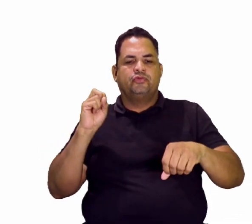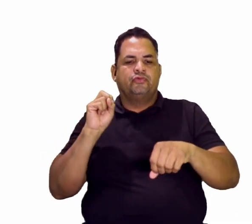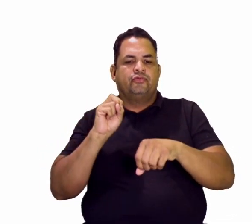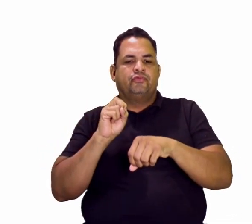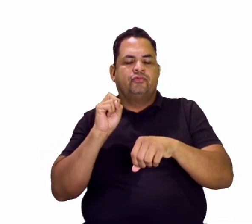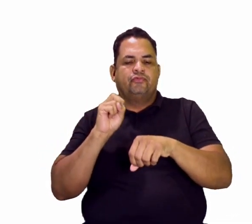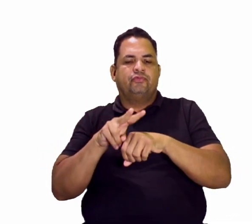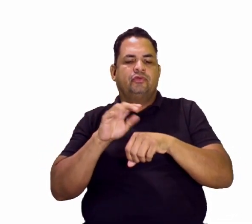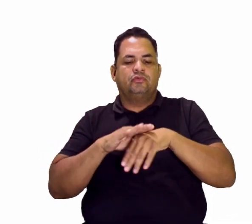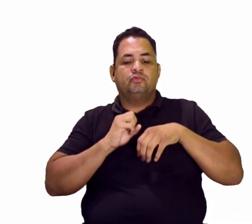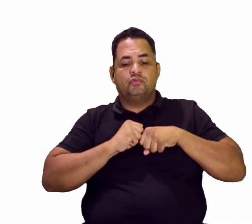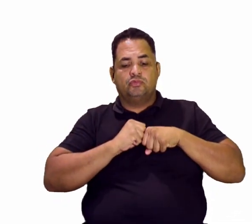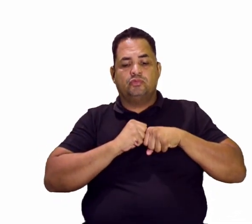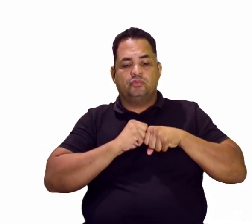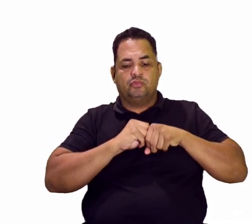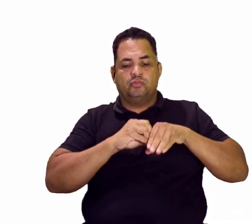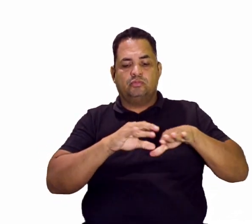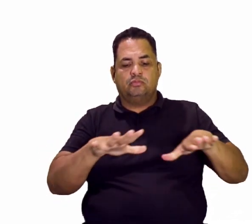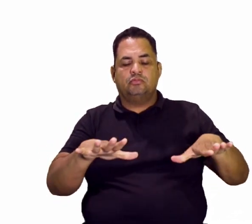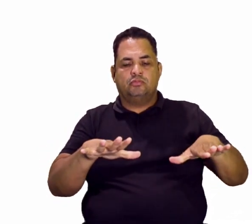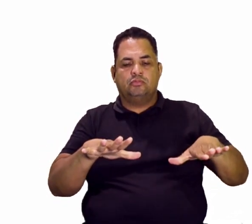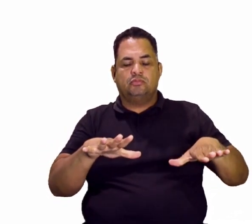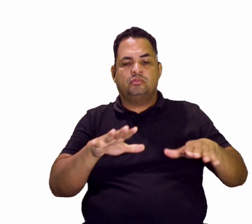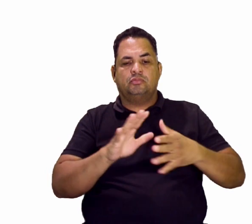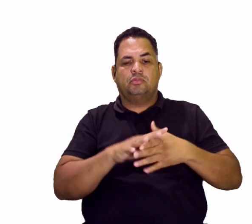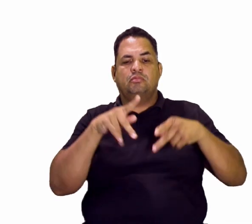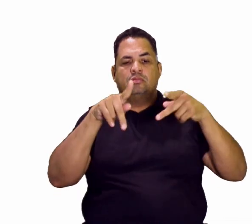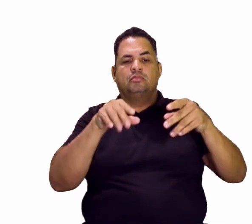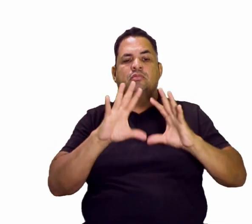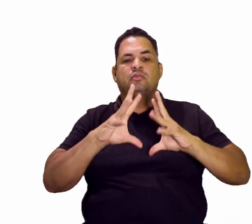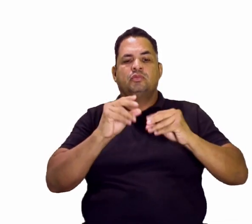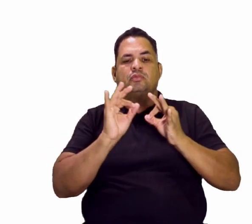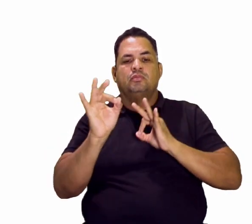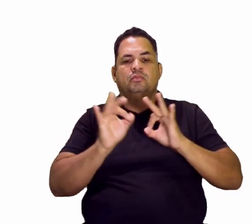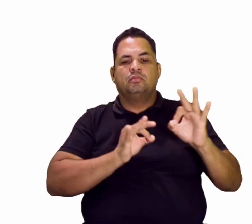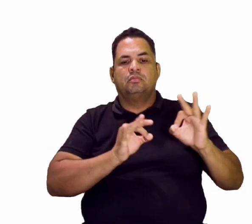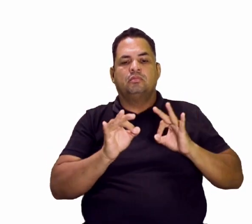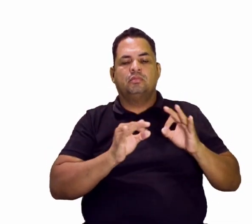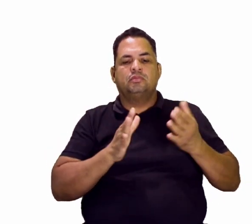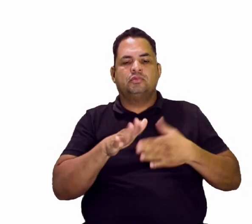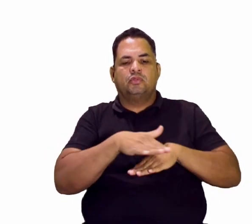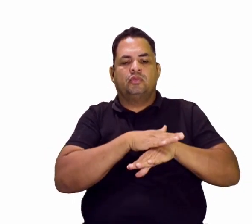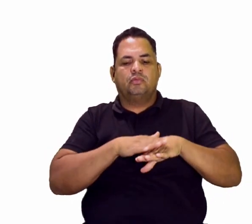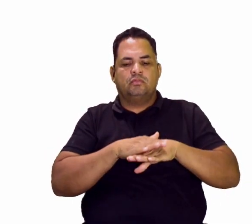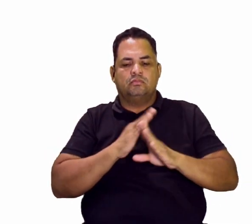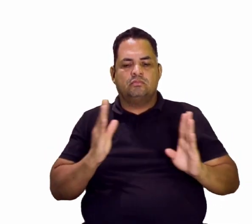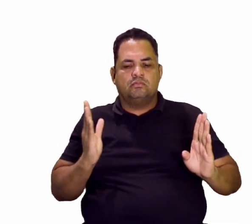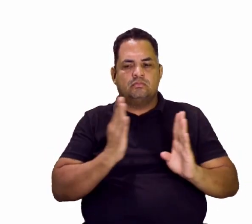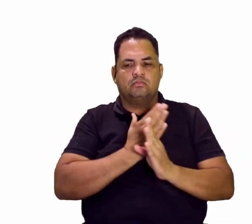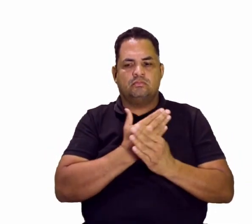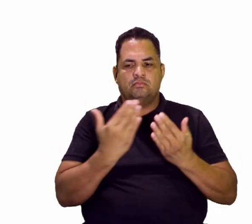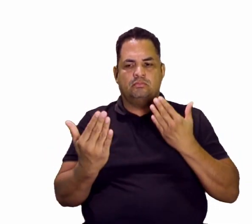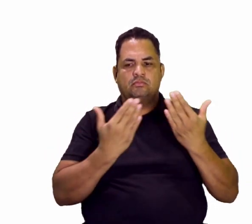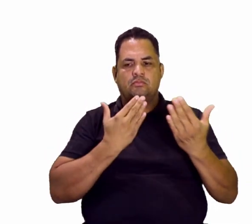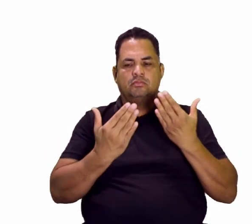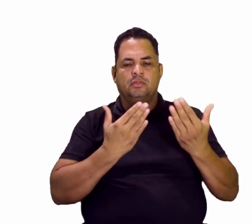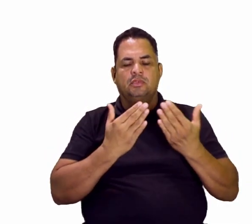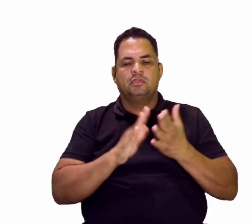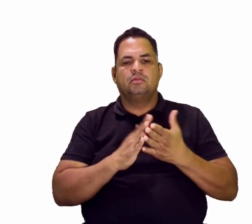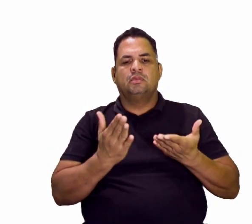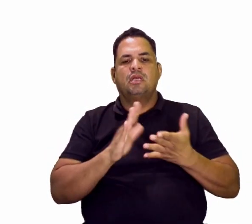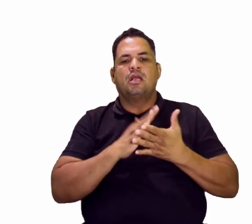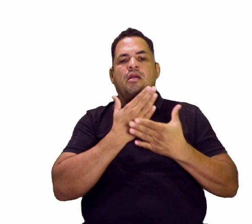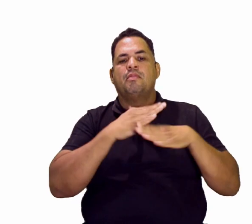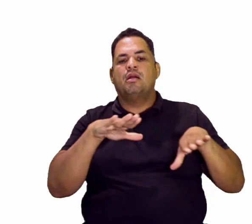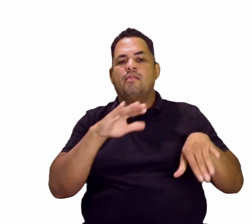na população, todos se levantam, todos se organizam, todos se conversam para tentar sanar o mais rápido, porque nós